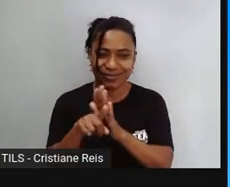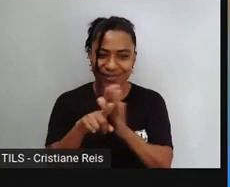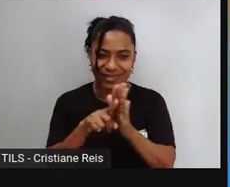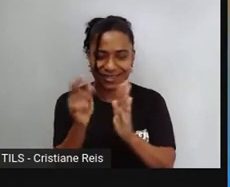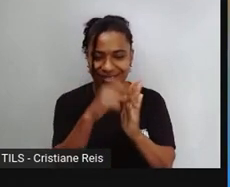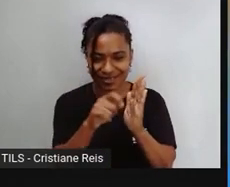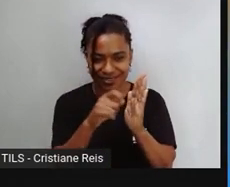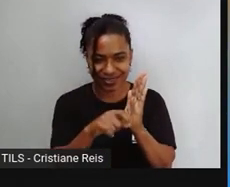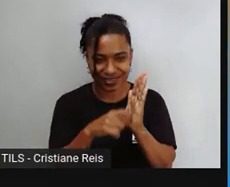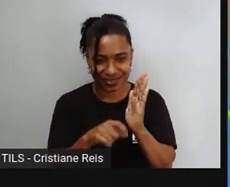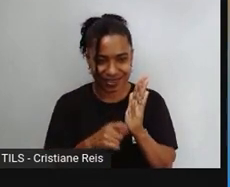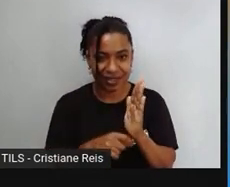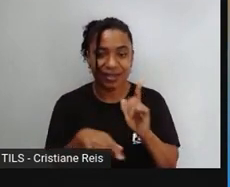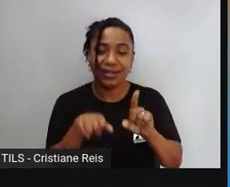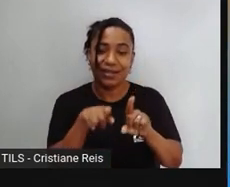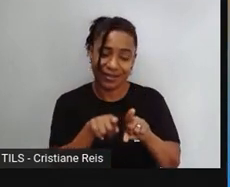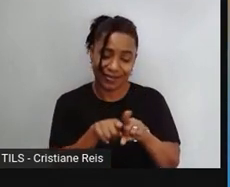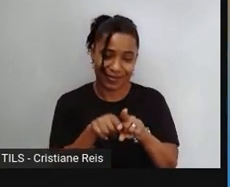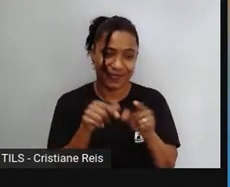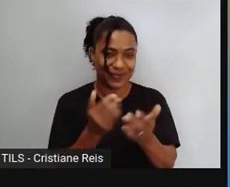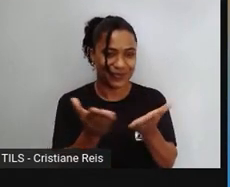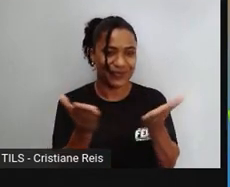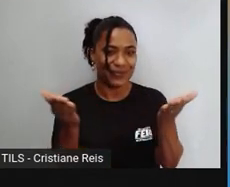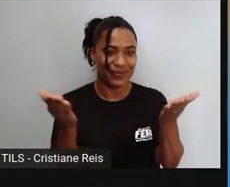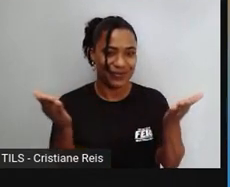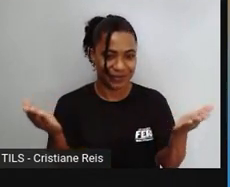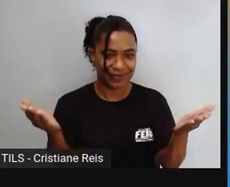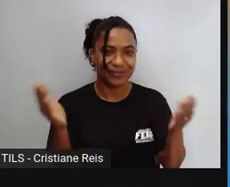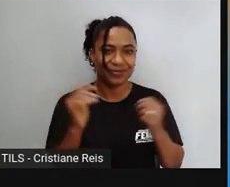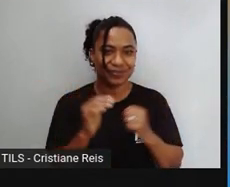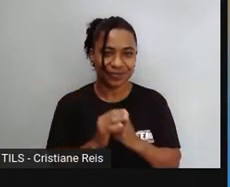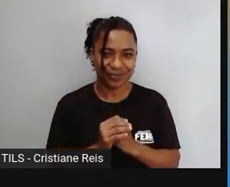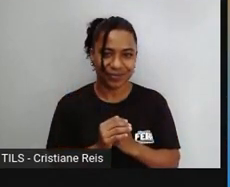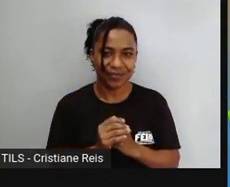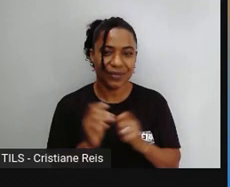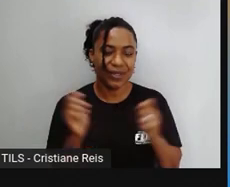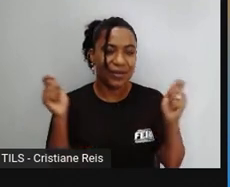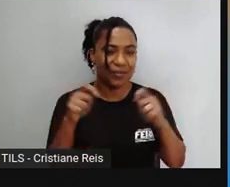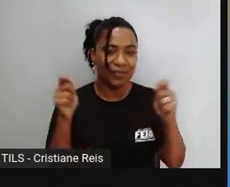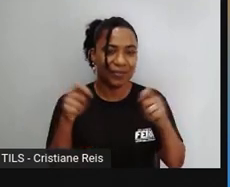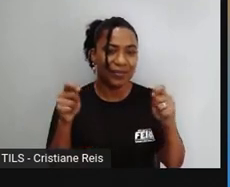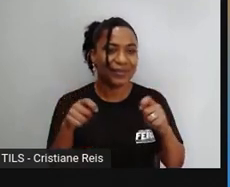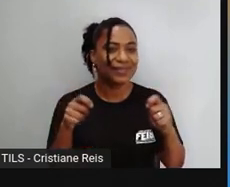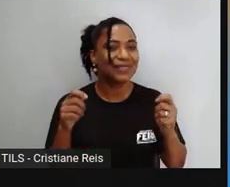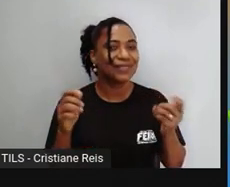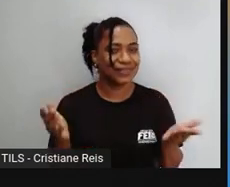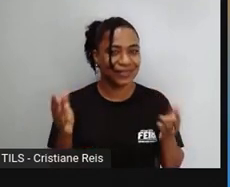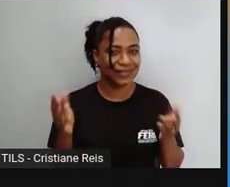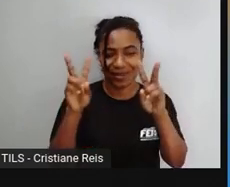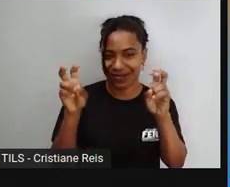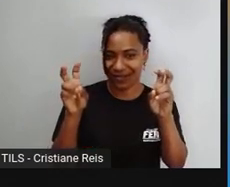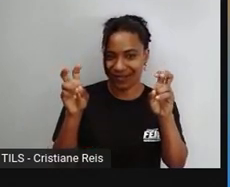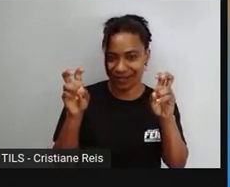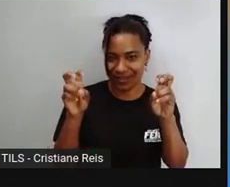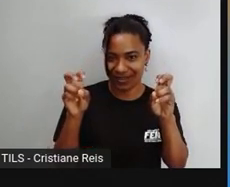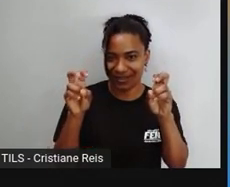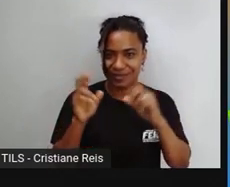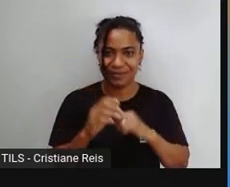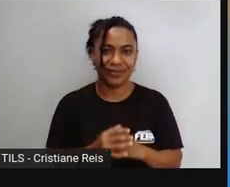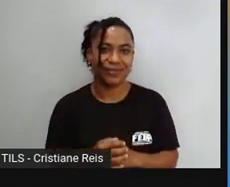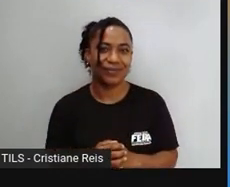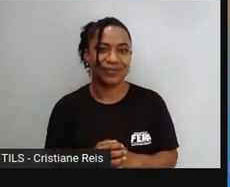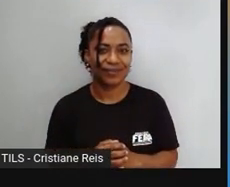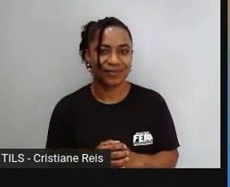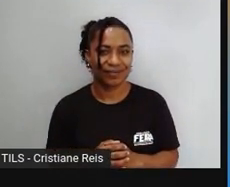eu peço também para vocês que terminem a aula de hoje com esta frase. Home